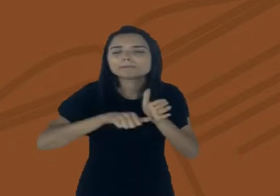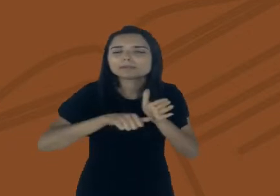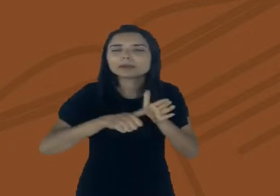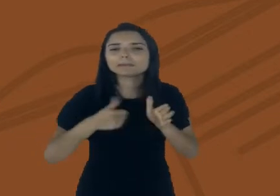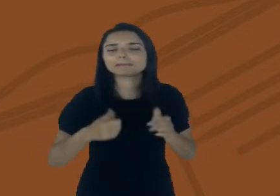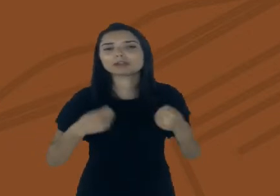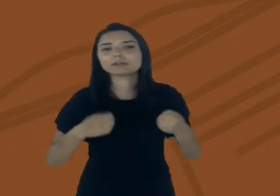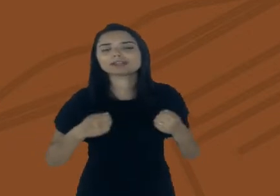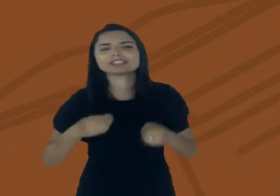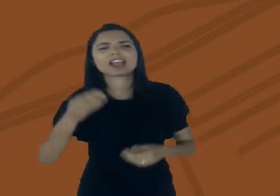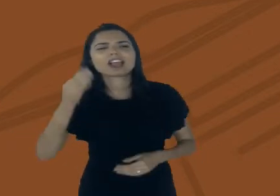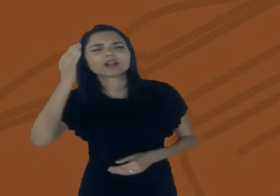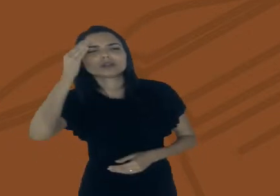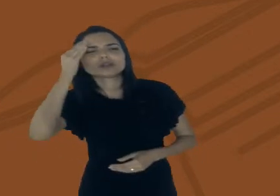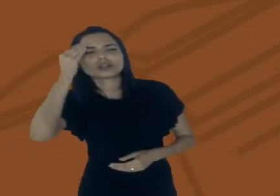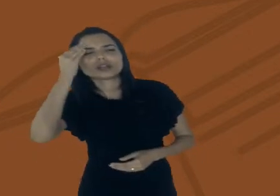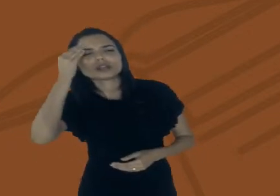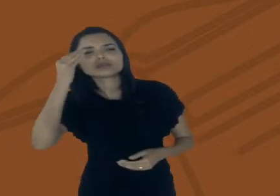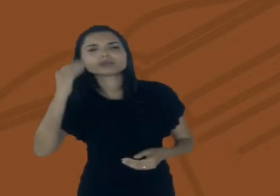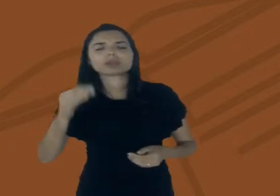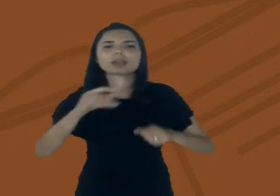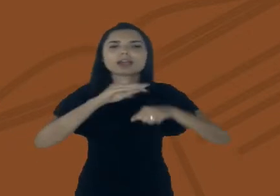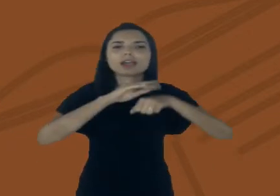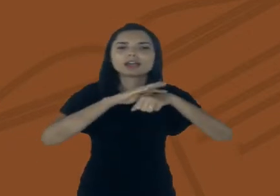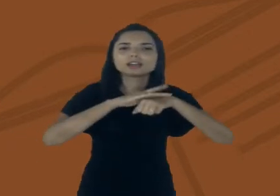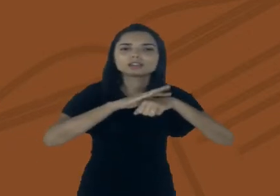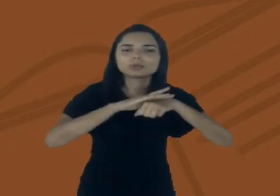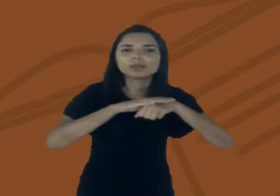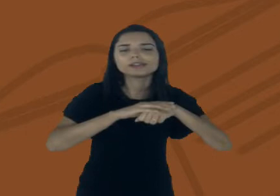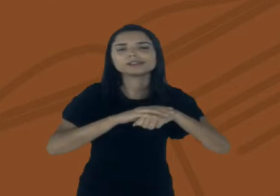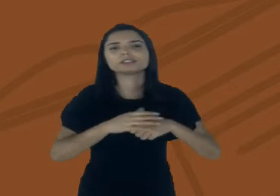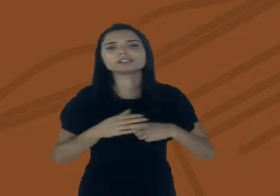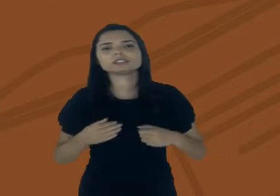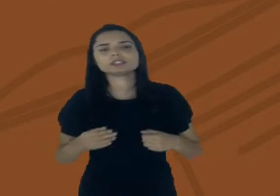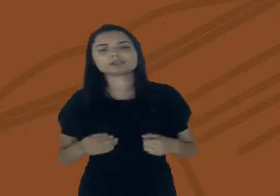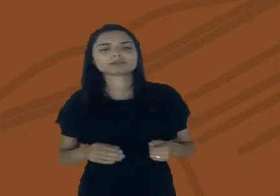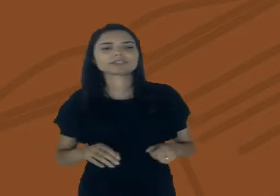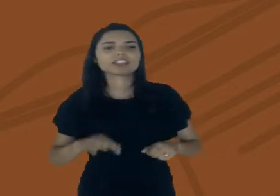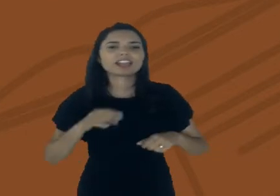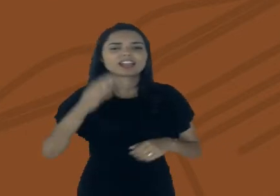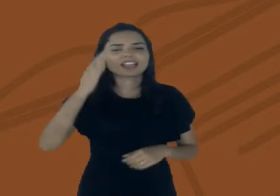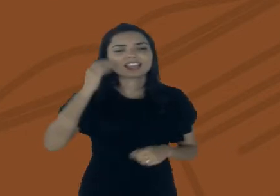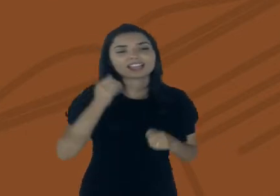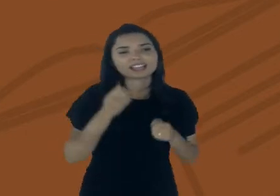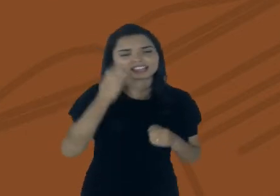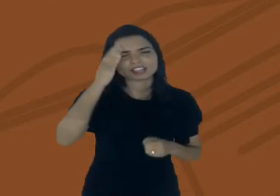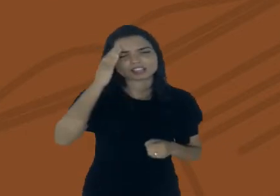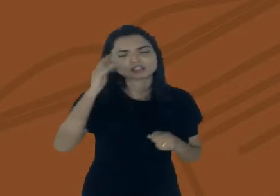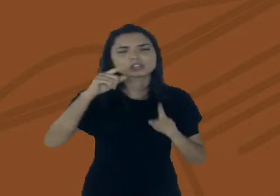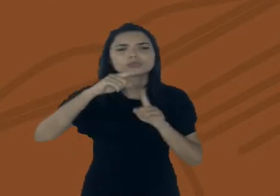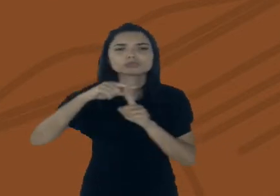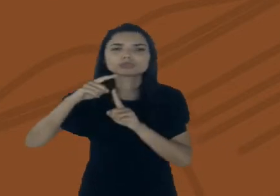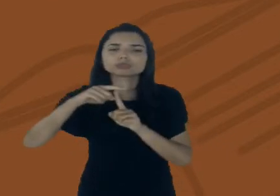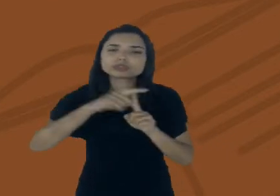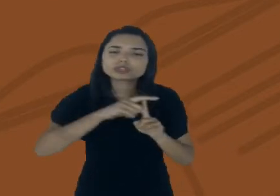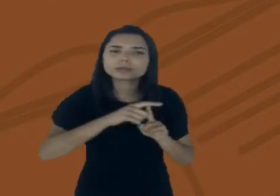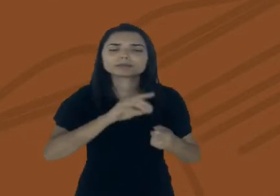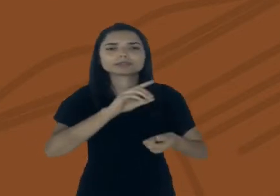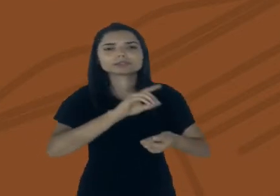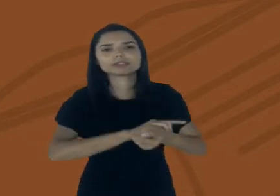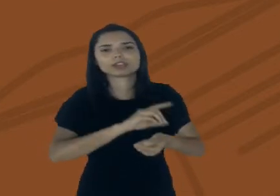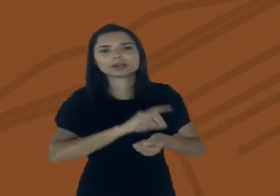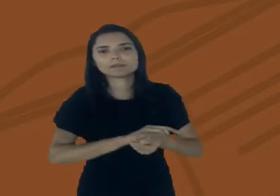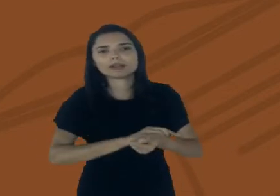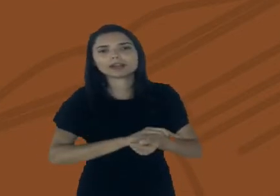a doença, né? É importante, a gente já fez todo esse resgate, entender o que é os tipos de diabetes, então esse é o primeiro passo, a gente entender qual